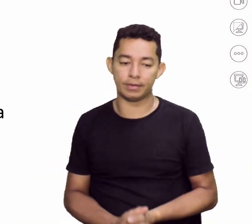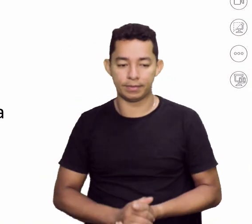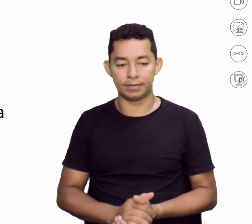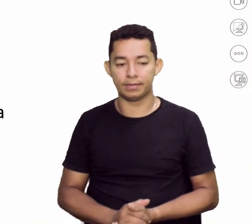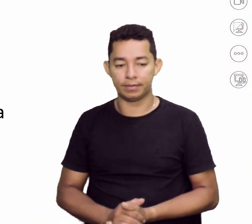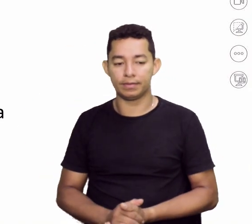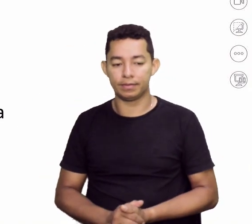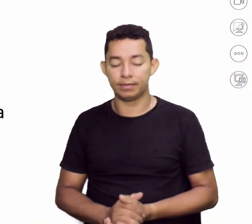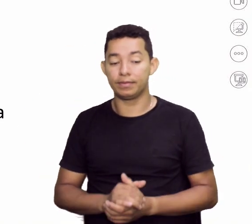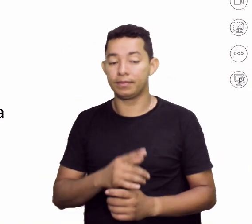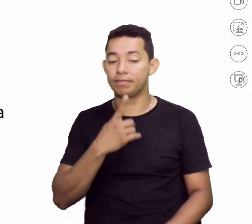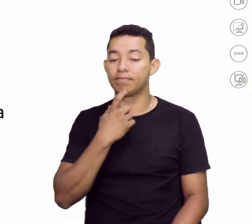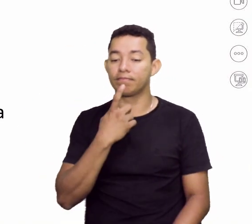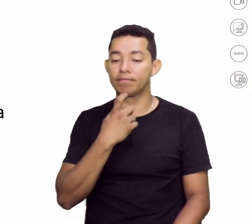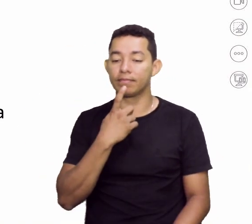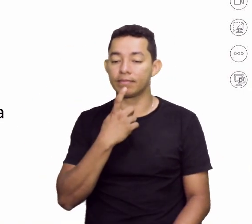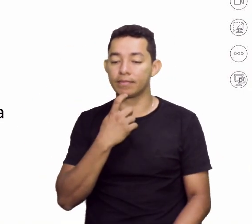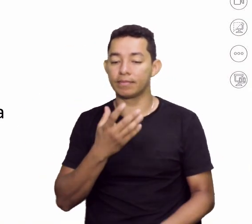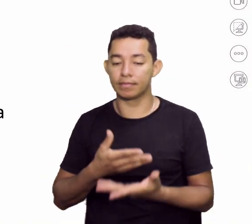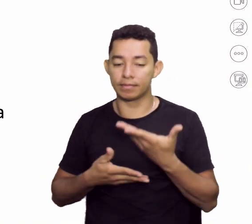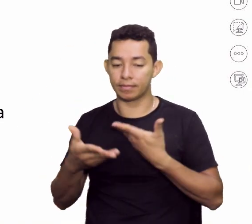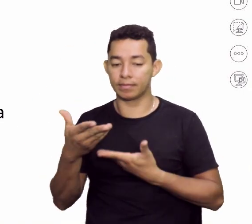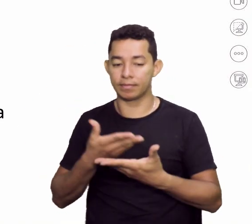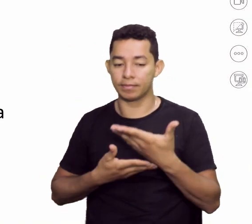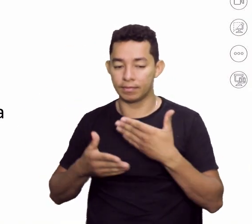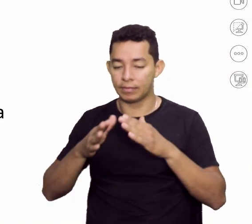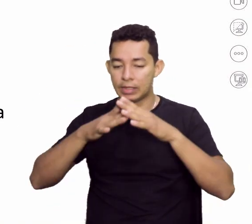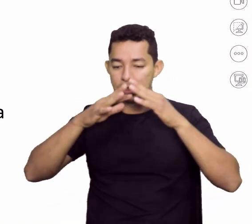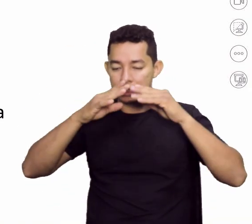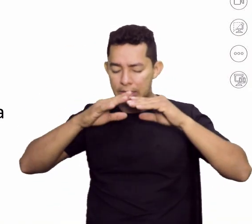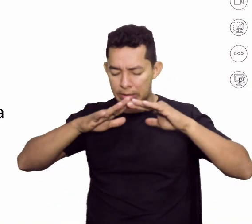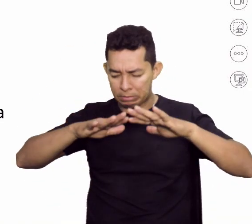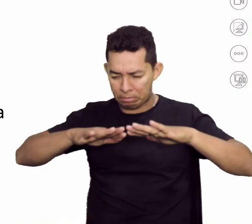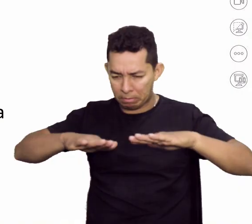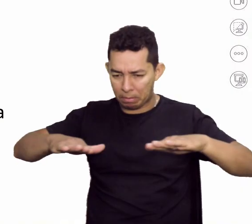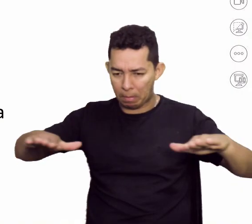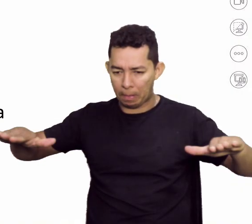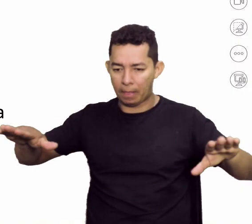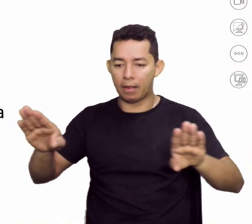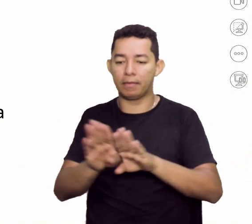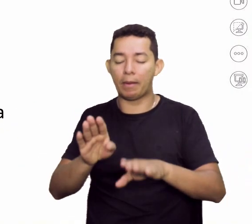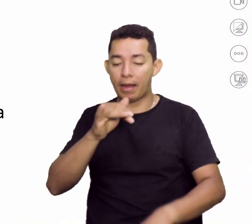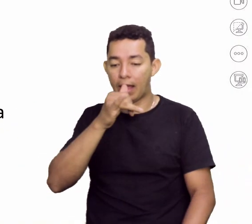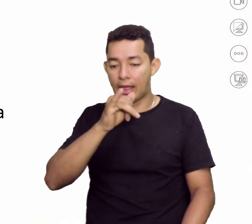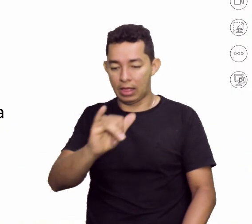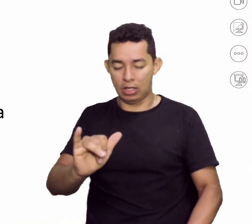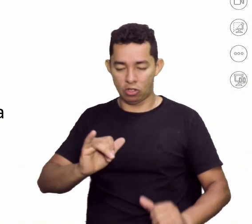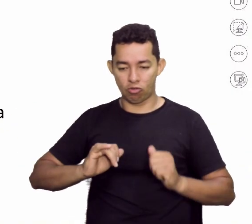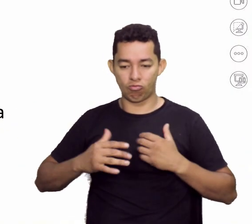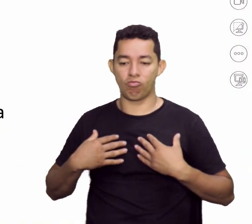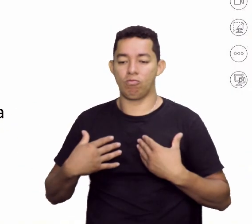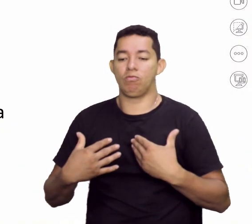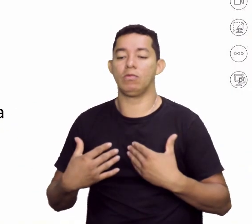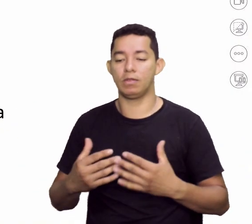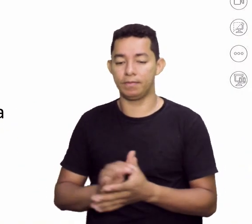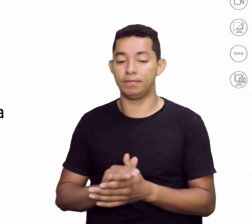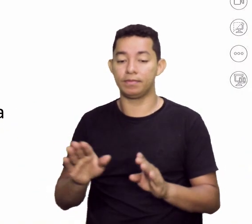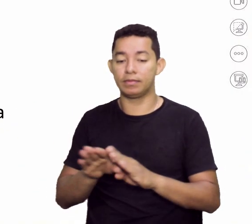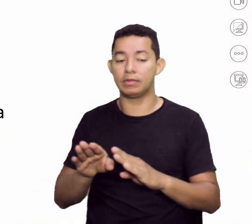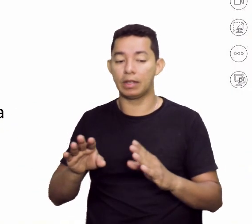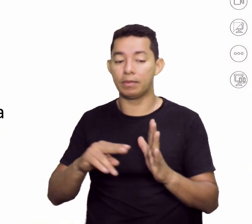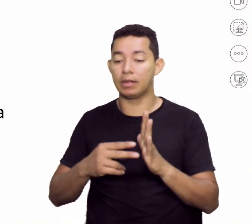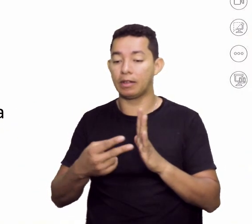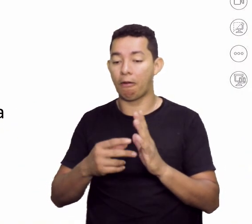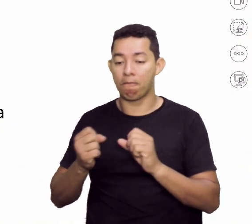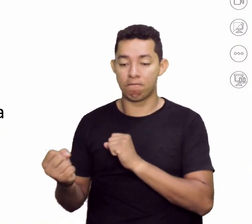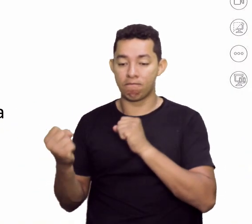no caso. E o vermelho, ligado ao deserto e à energia, também simbolizava poder e